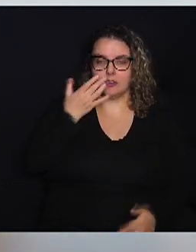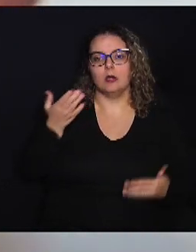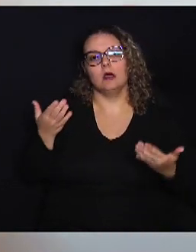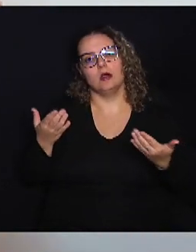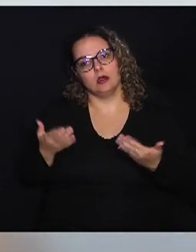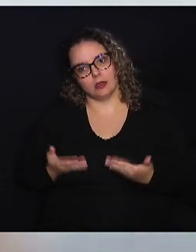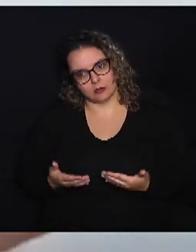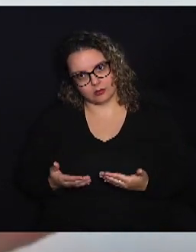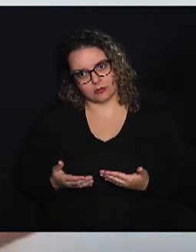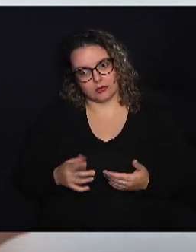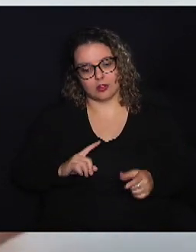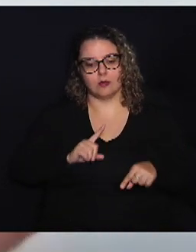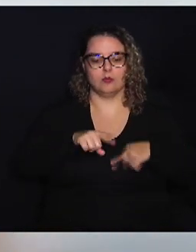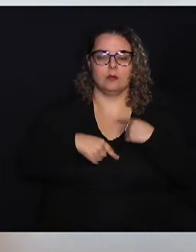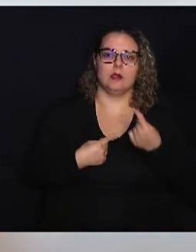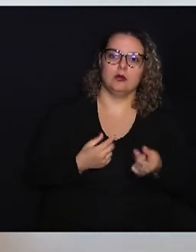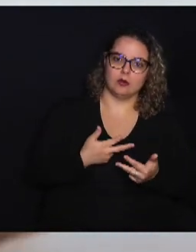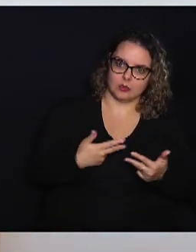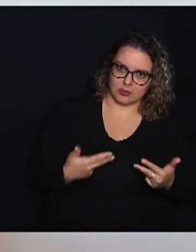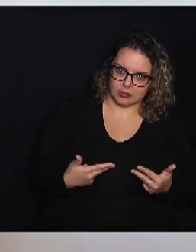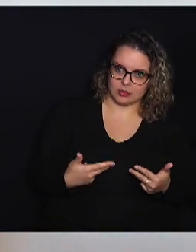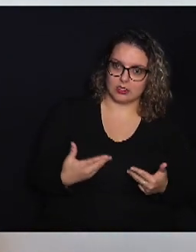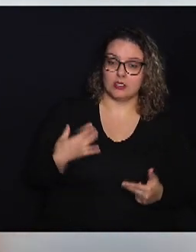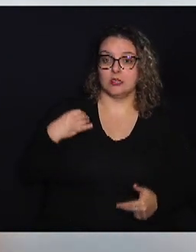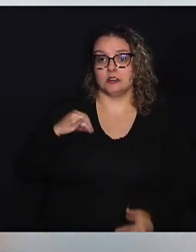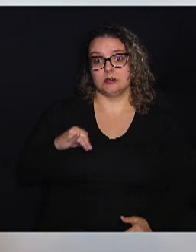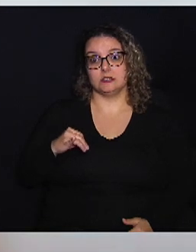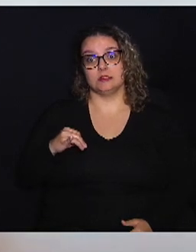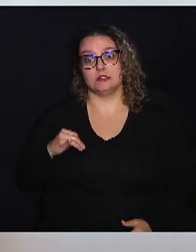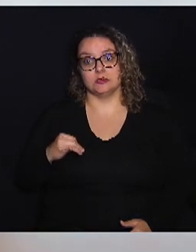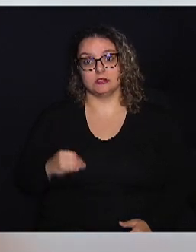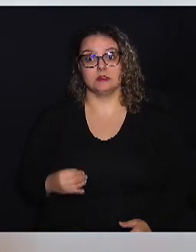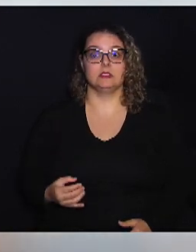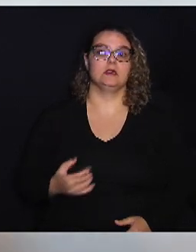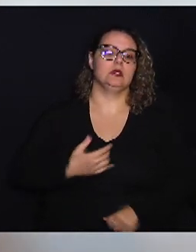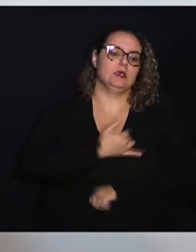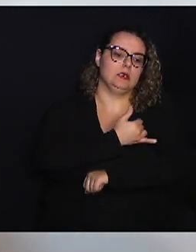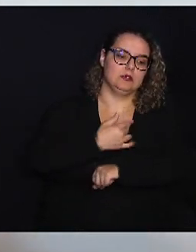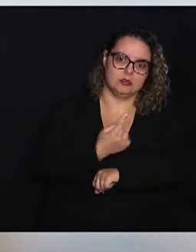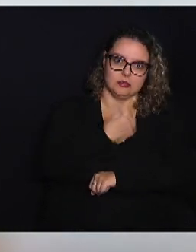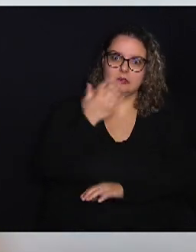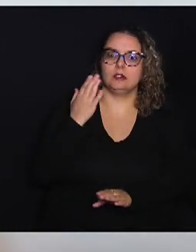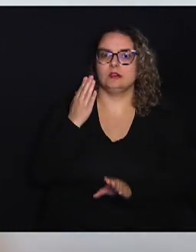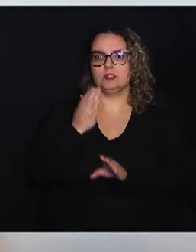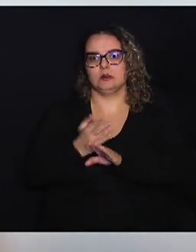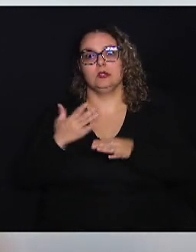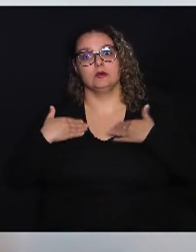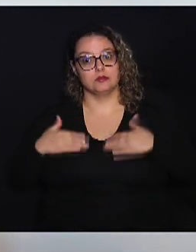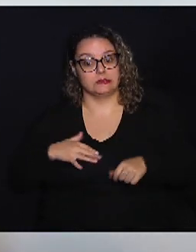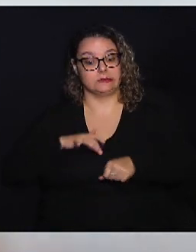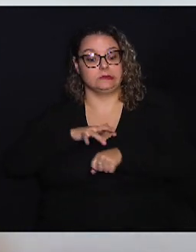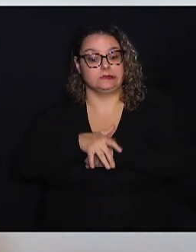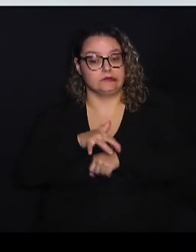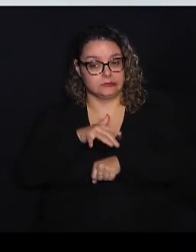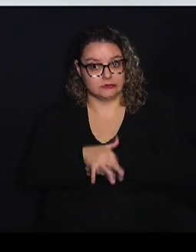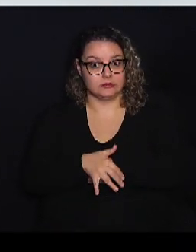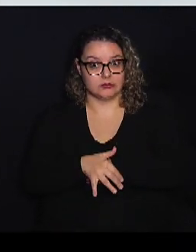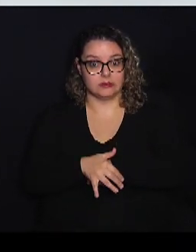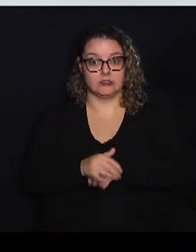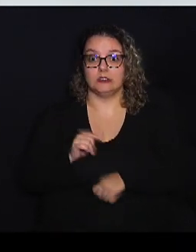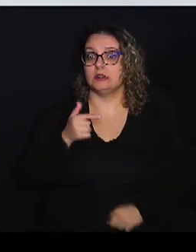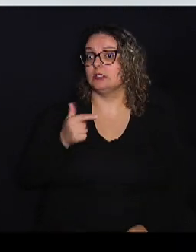Agora, por outro lado, se esse colesterol encontra um corpo inflamado, porque não